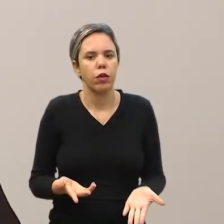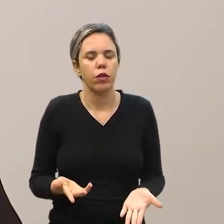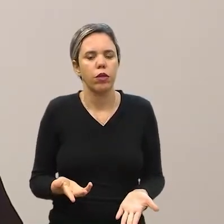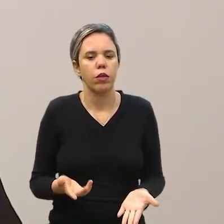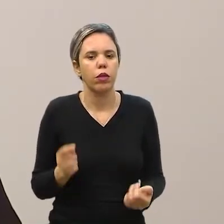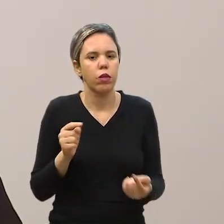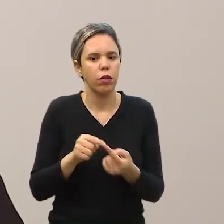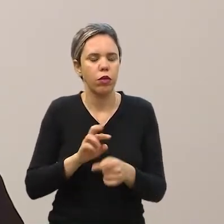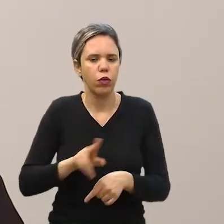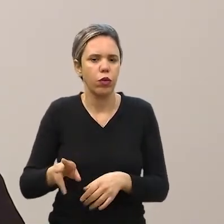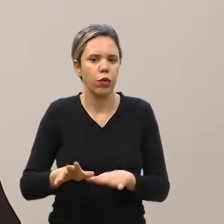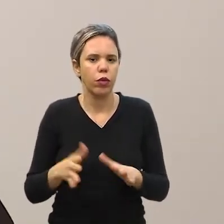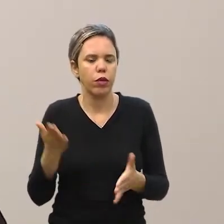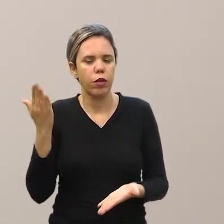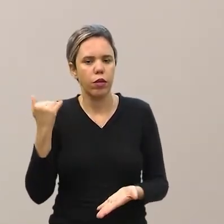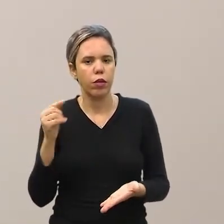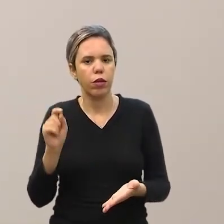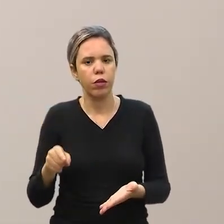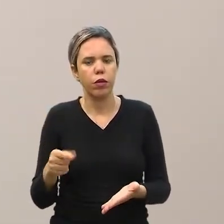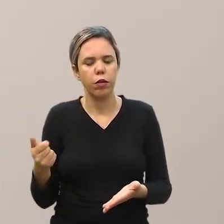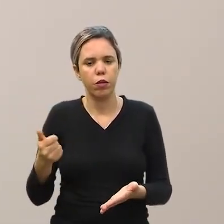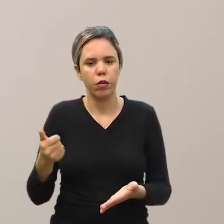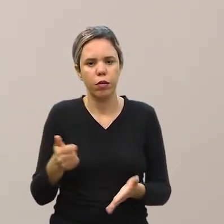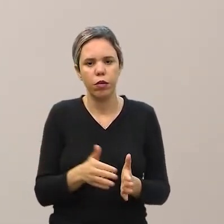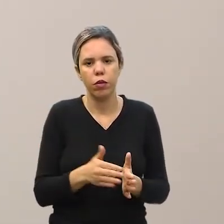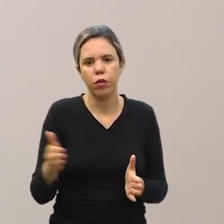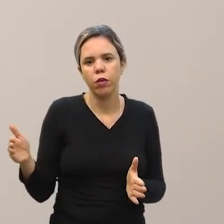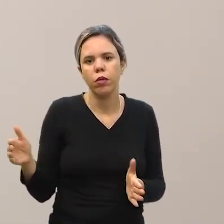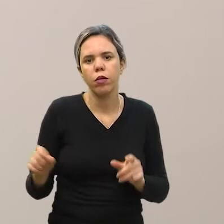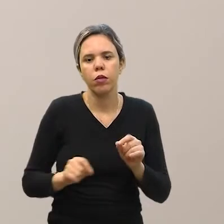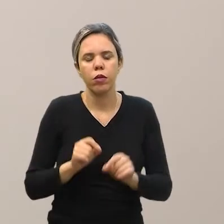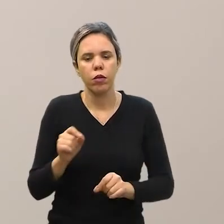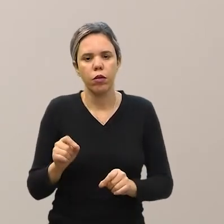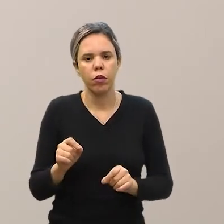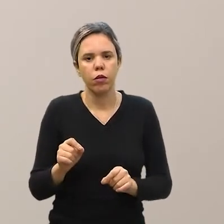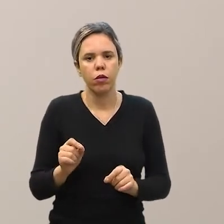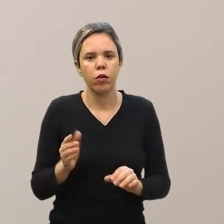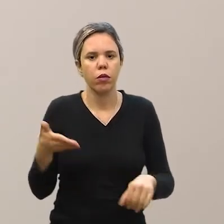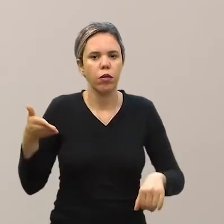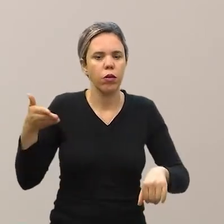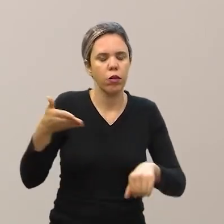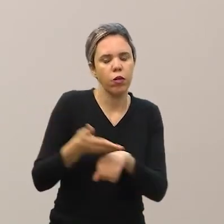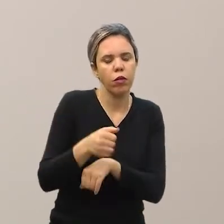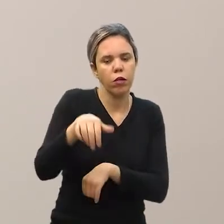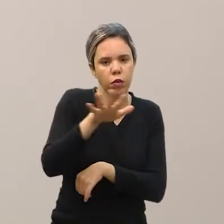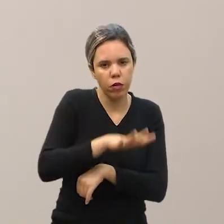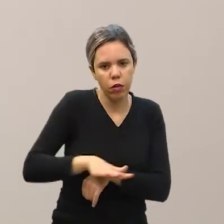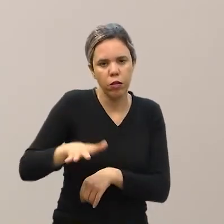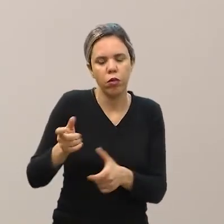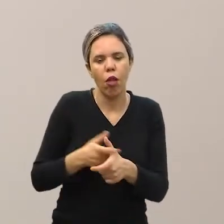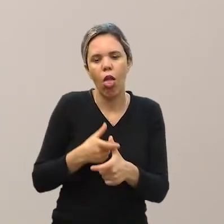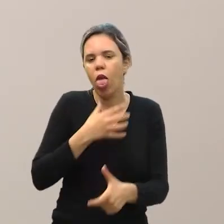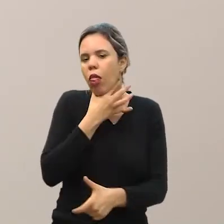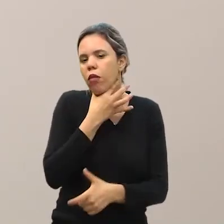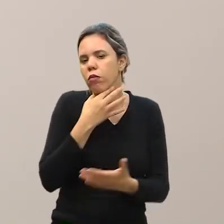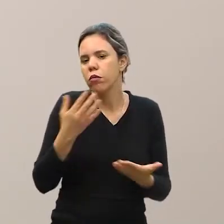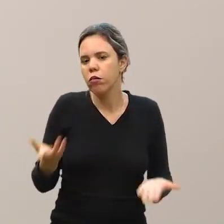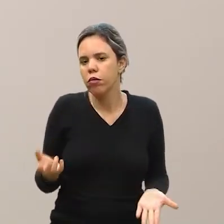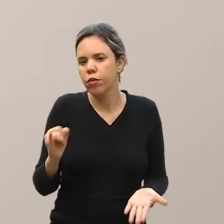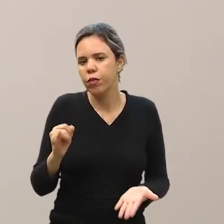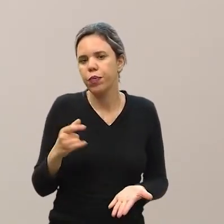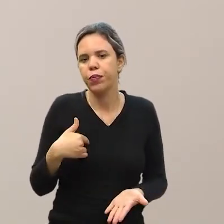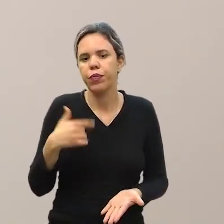cenário ideal, né? Porque a gente sabe que esse é o primeiro passo para se entrar num cenário de endividamento. Se a